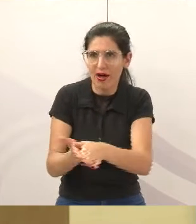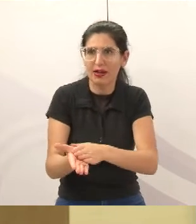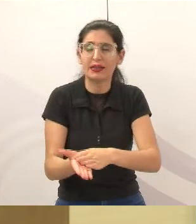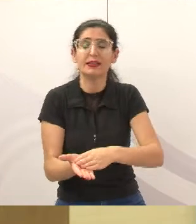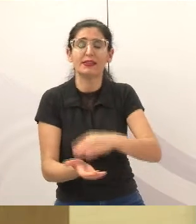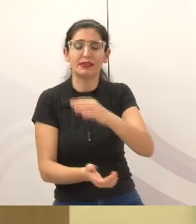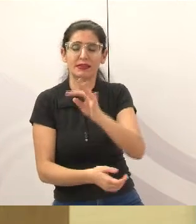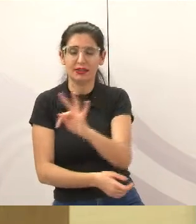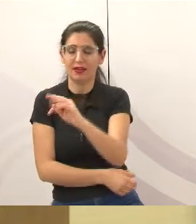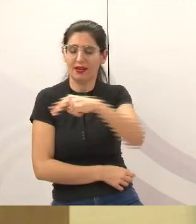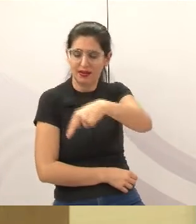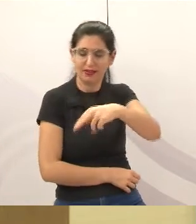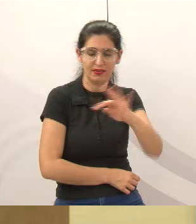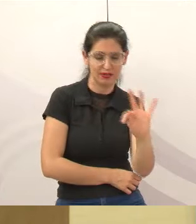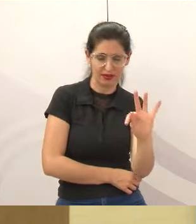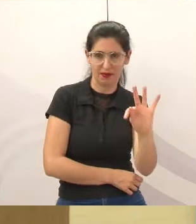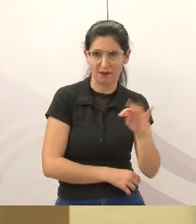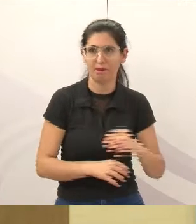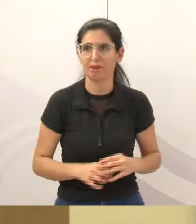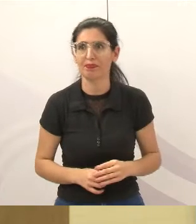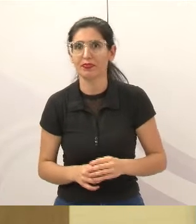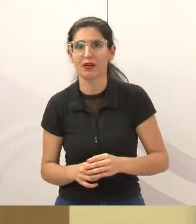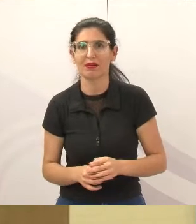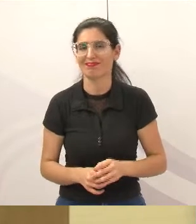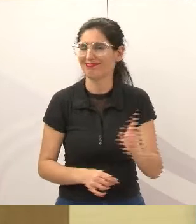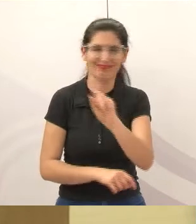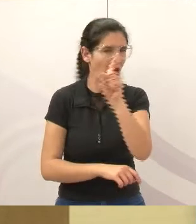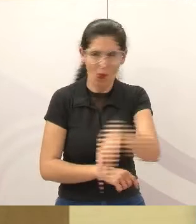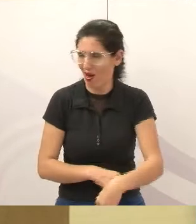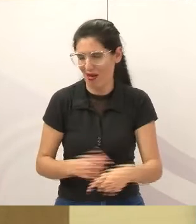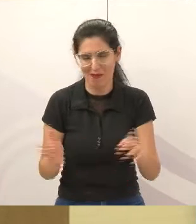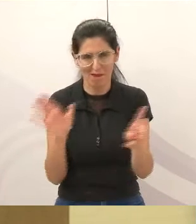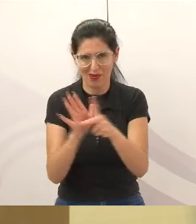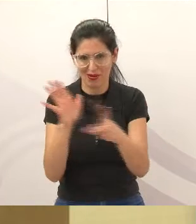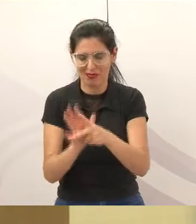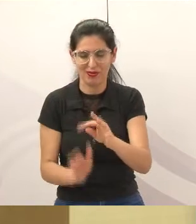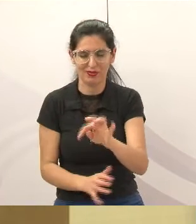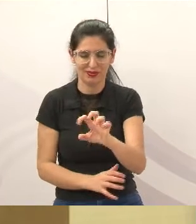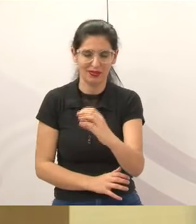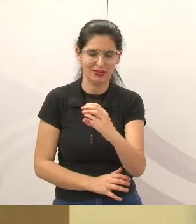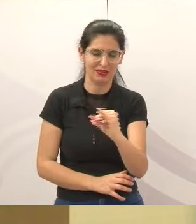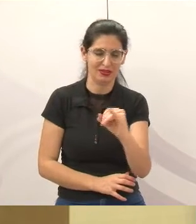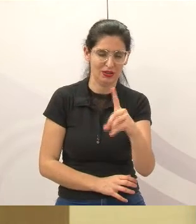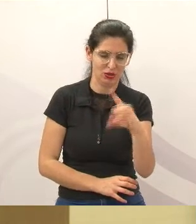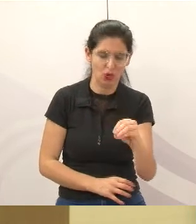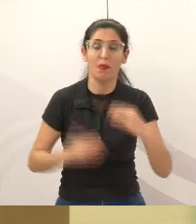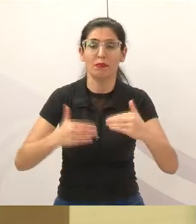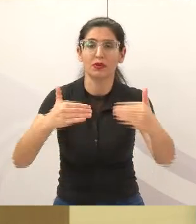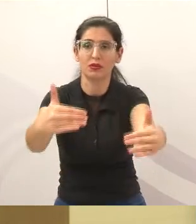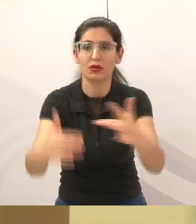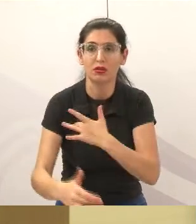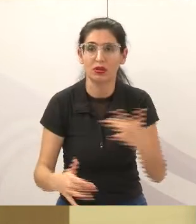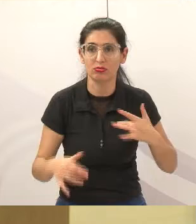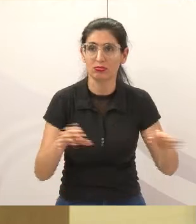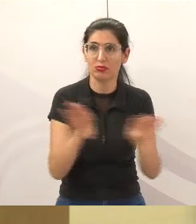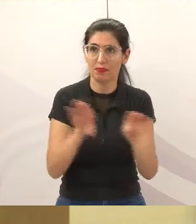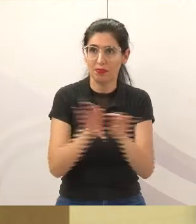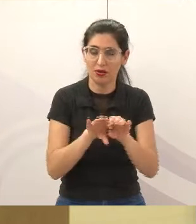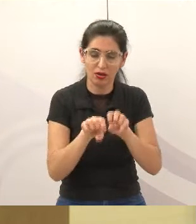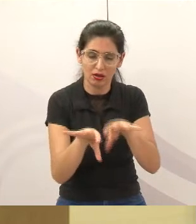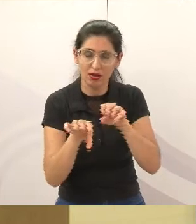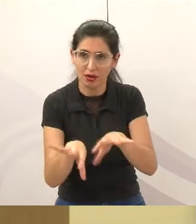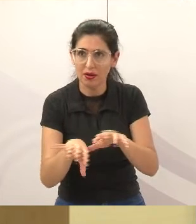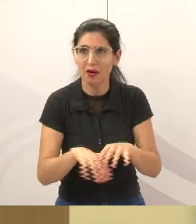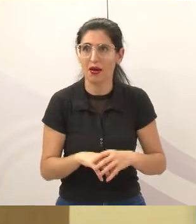tecido, também tem lá o estudo do Ministério da Saúde, que pode ser feito, inclusive, dependendo de como você faz, ele pode